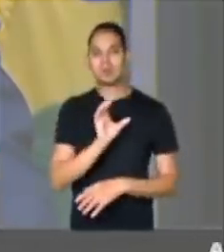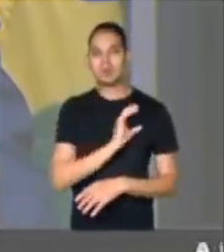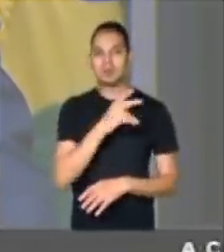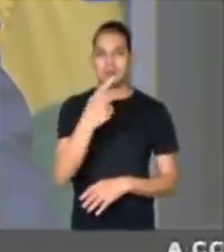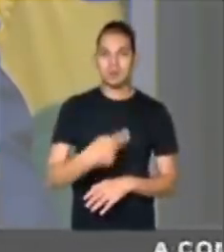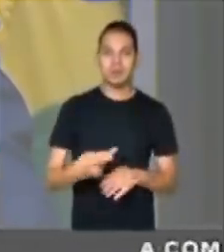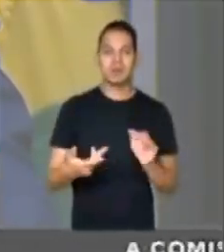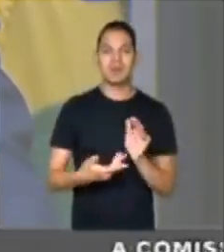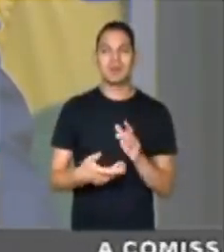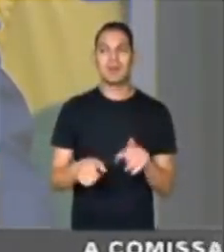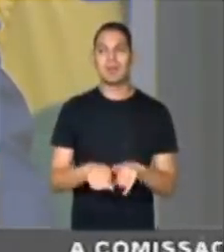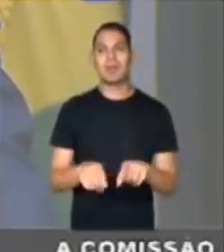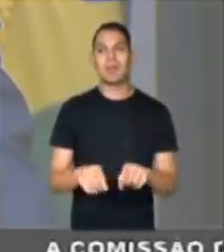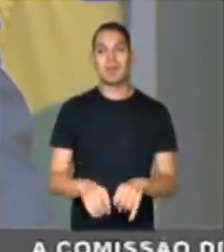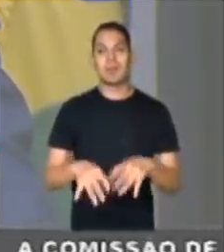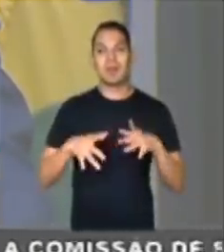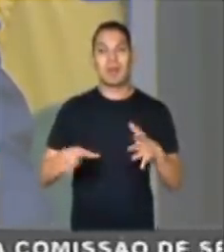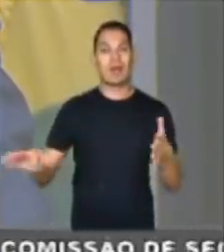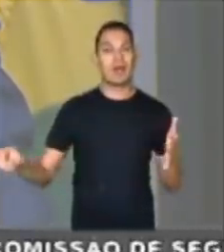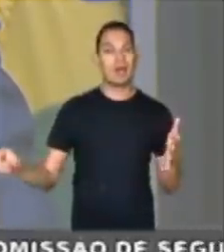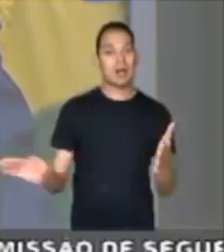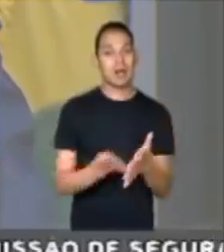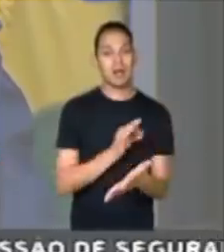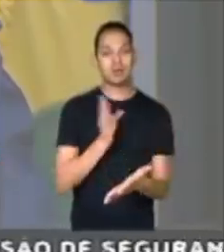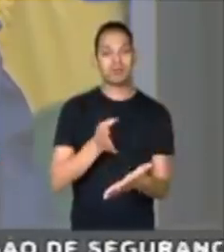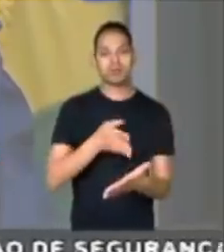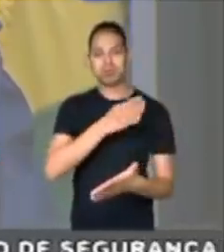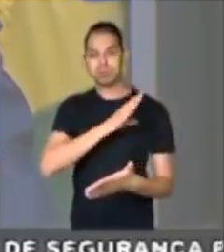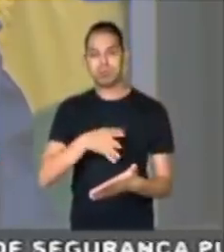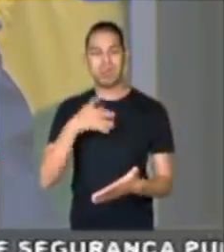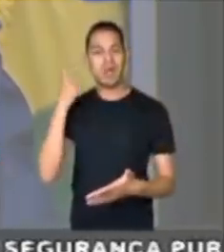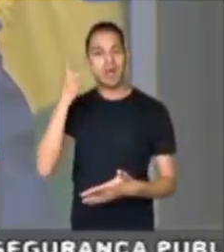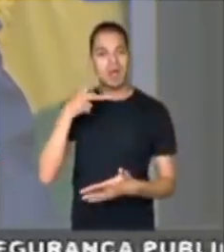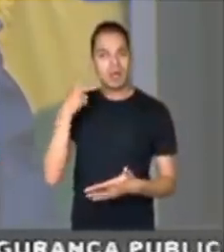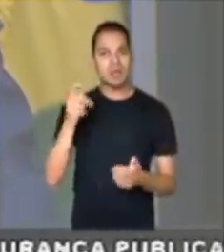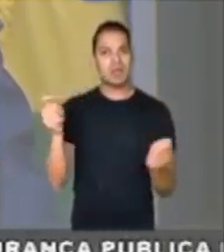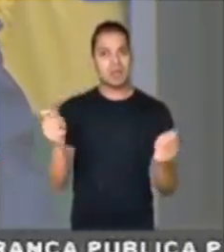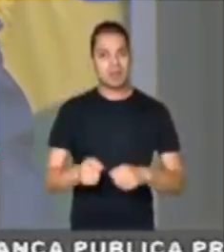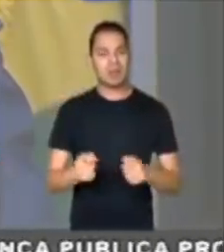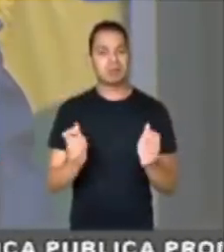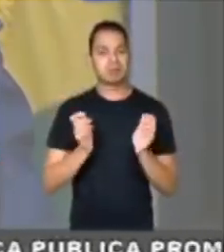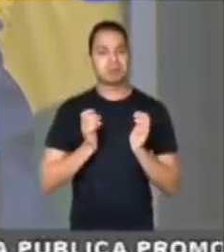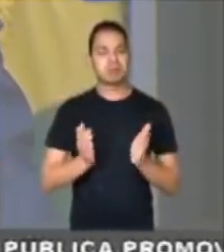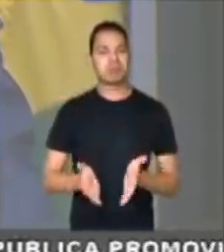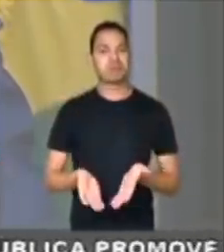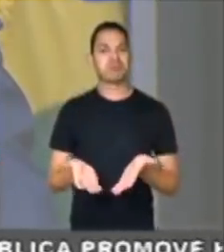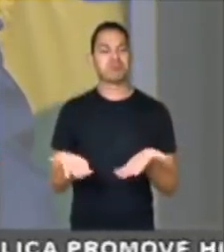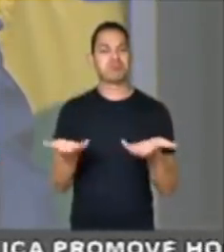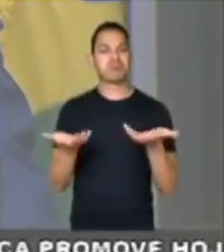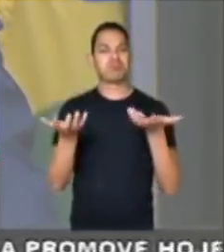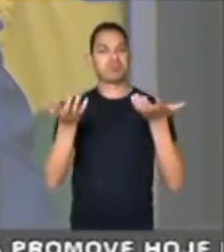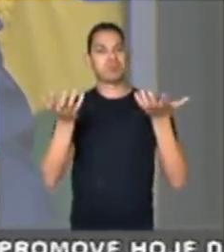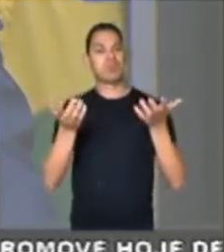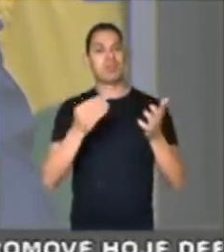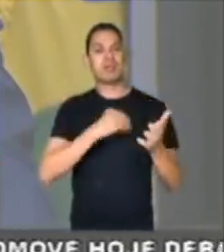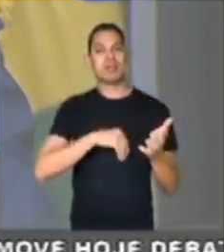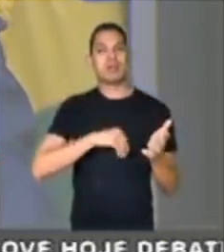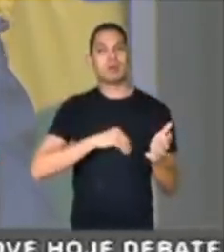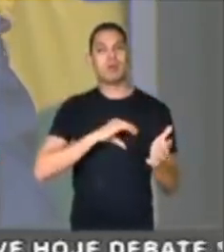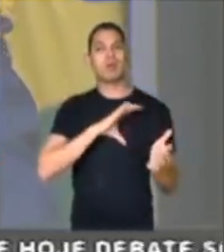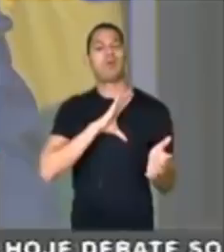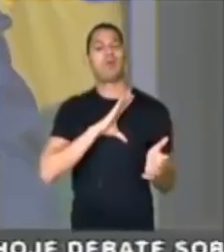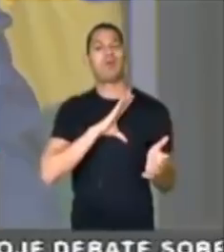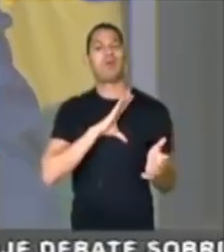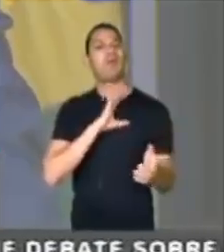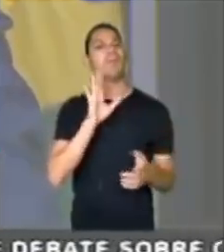casa e o plenário, de que a canetada de um parlamentar é capaz de gerar riqueza, é capaz de aumentar o salário de alguém.